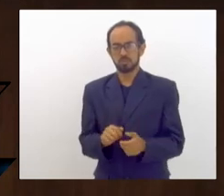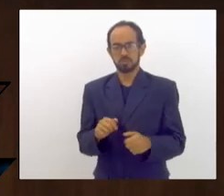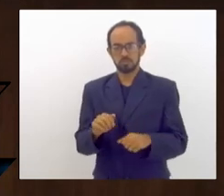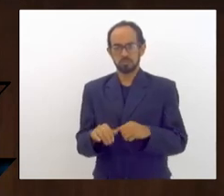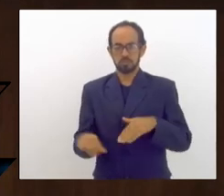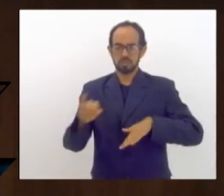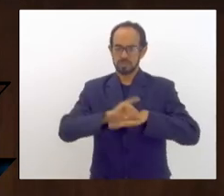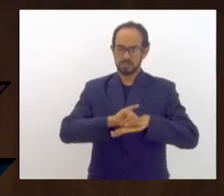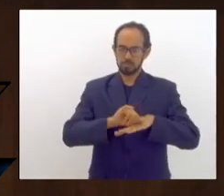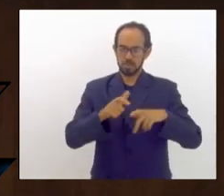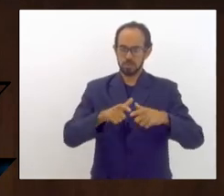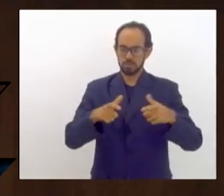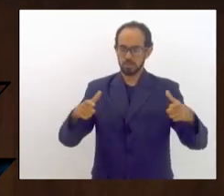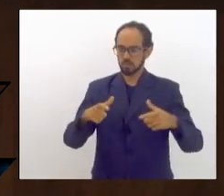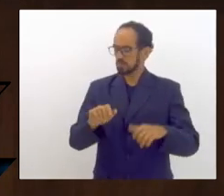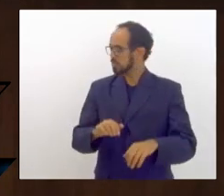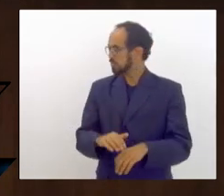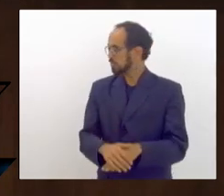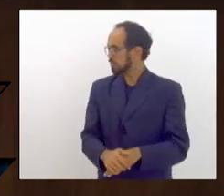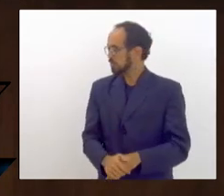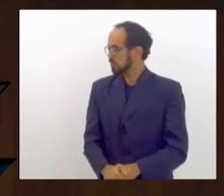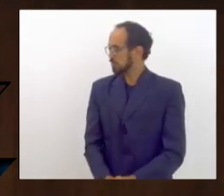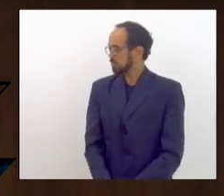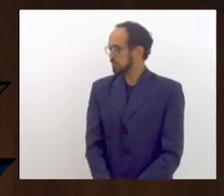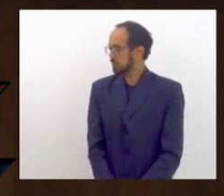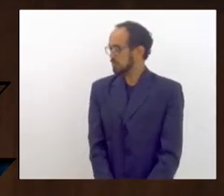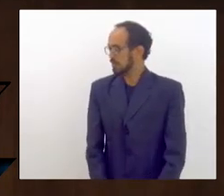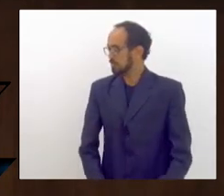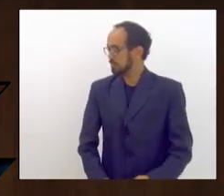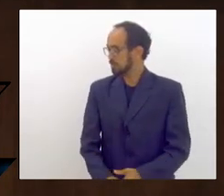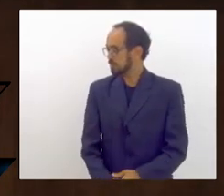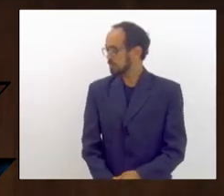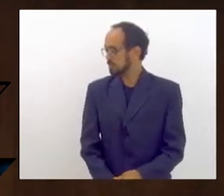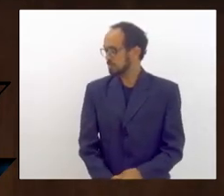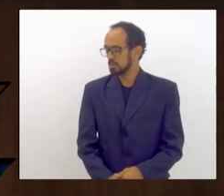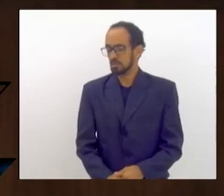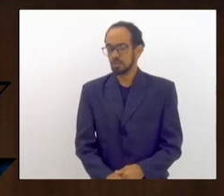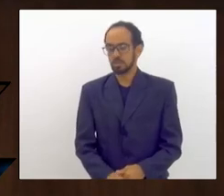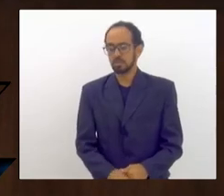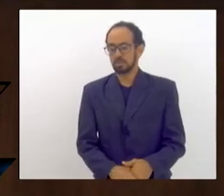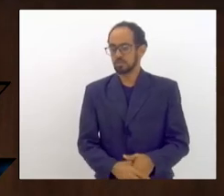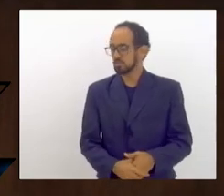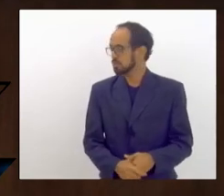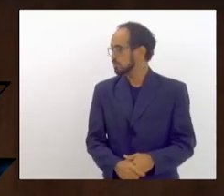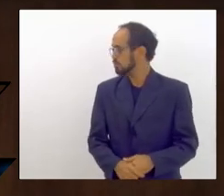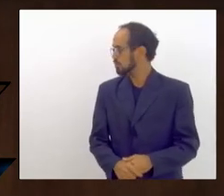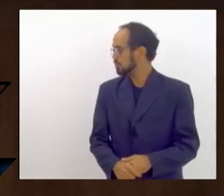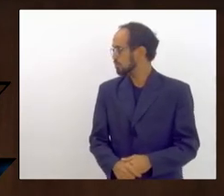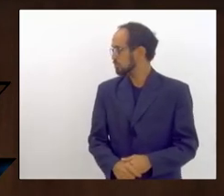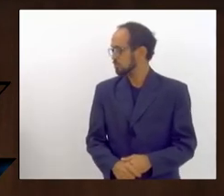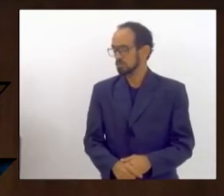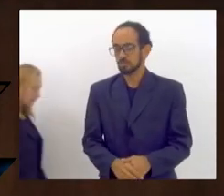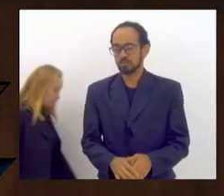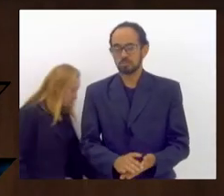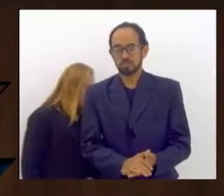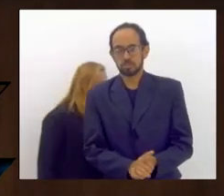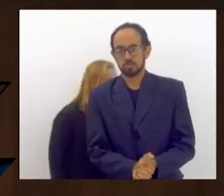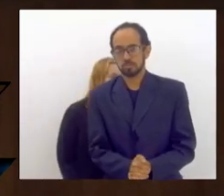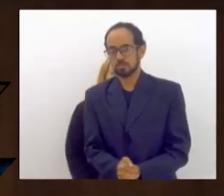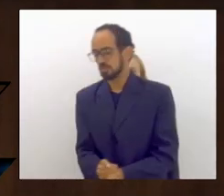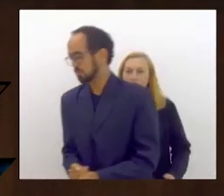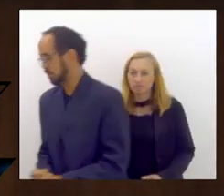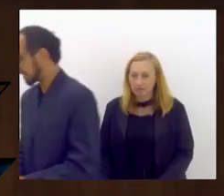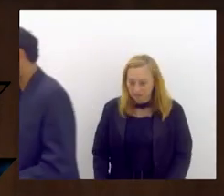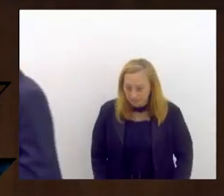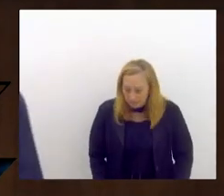né, nos sistemas totalitários e autoritários. Muito obrigado, presidenta, mais uma vez. Eu vou ter a honra de ser o único a ser